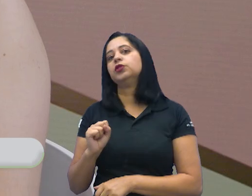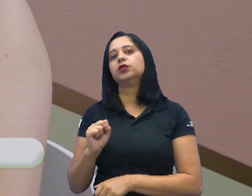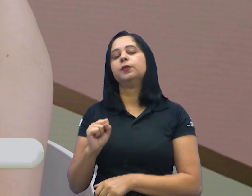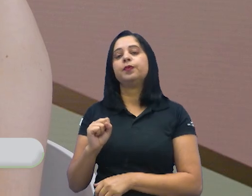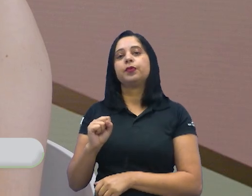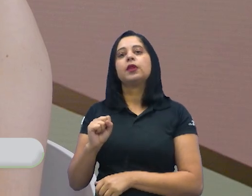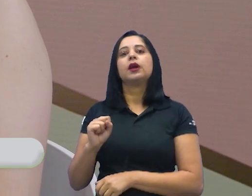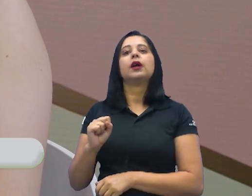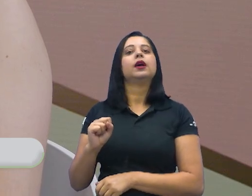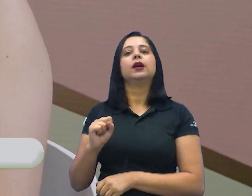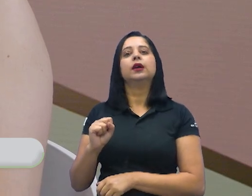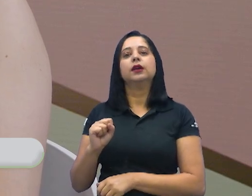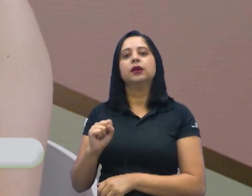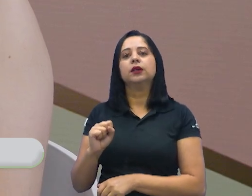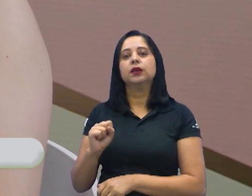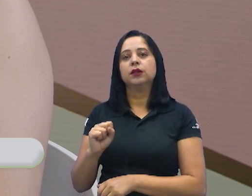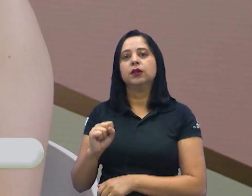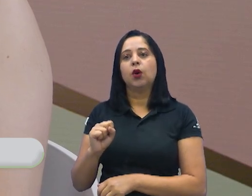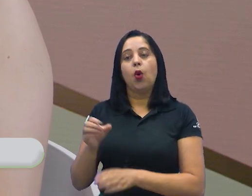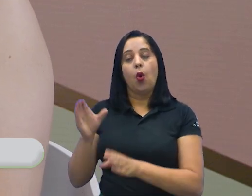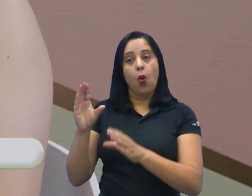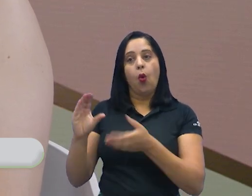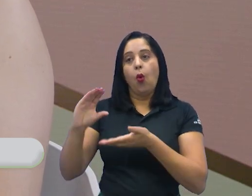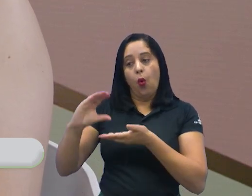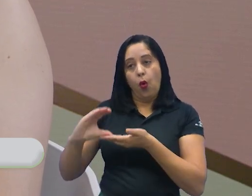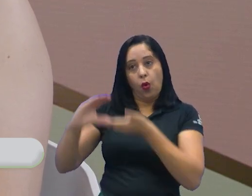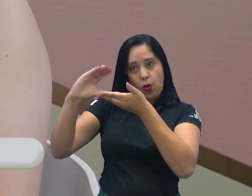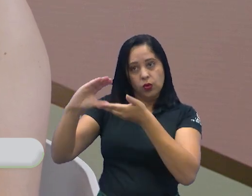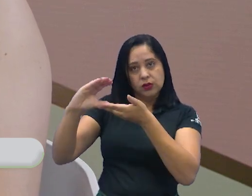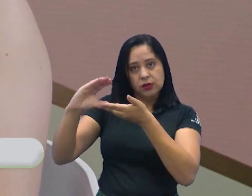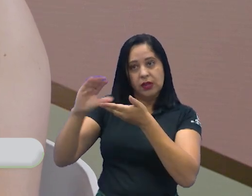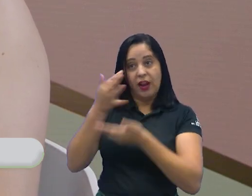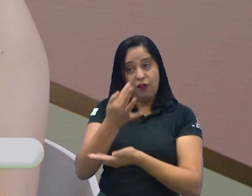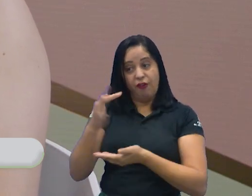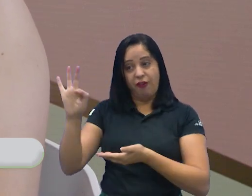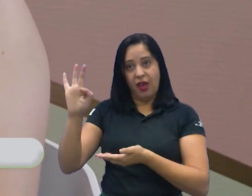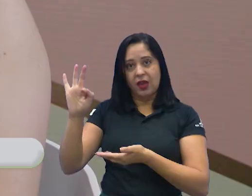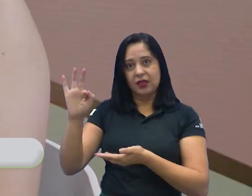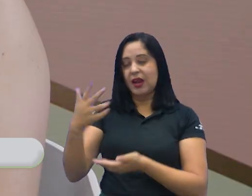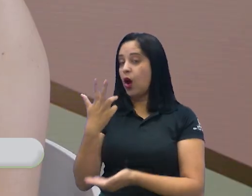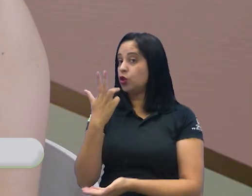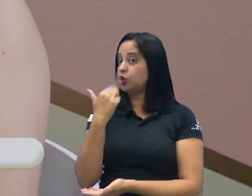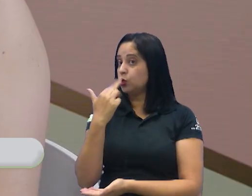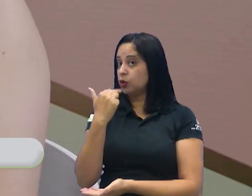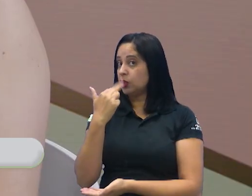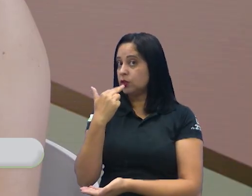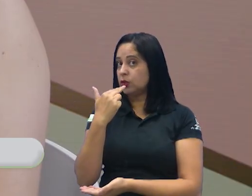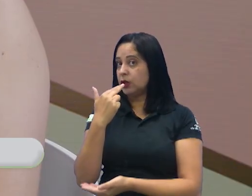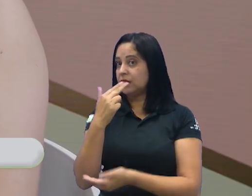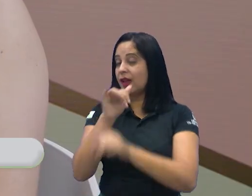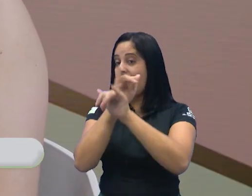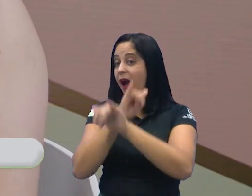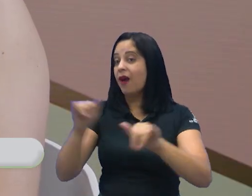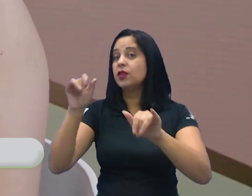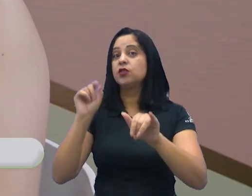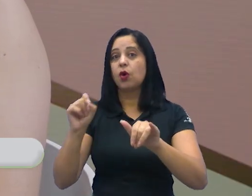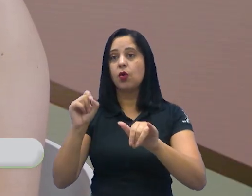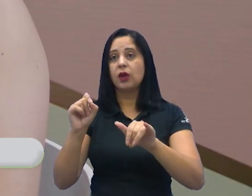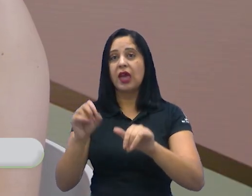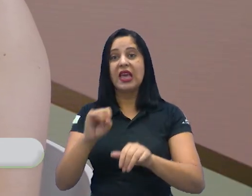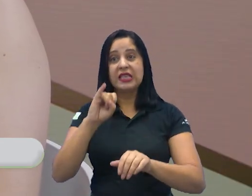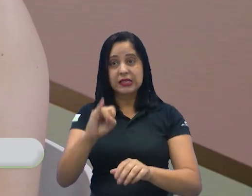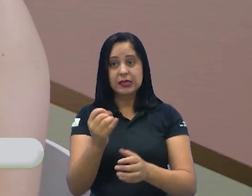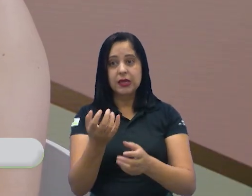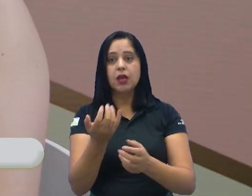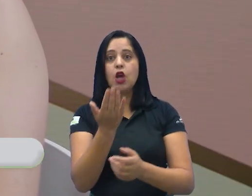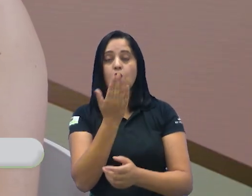técnico do nosso Conselho Federal de Nutricionistas, trazendo a segurança da escolha alimentar